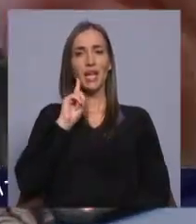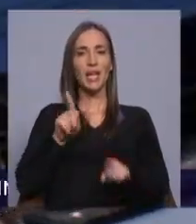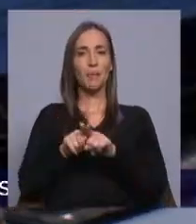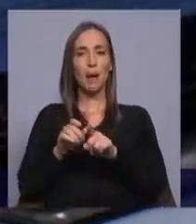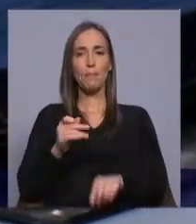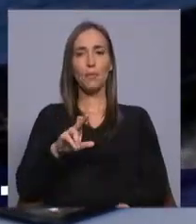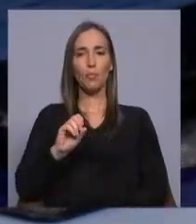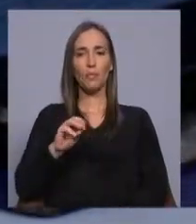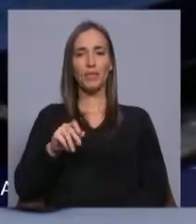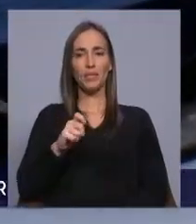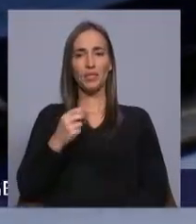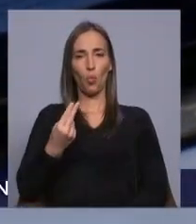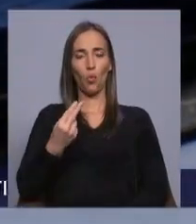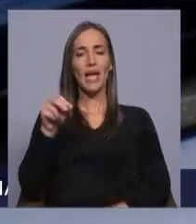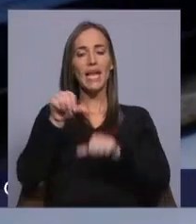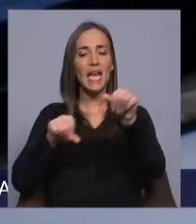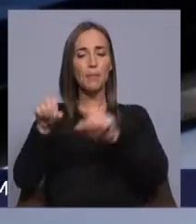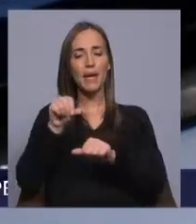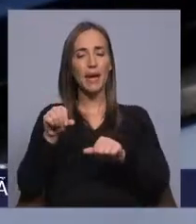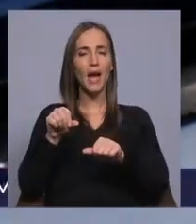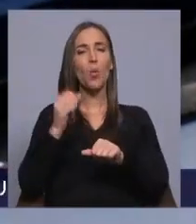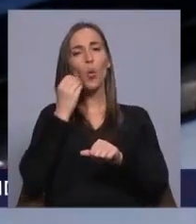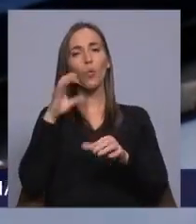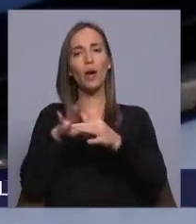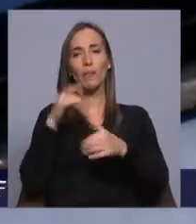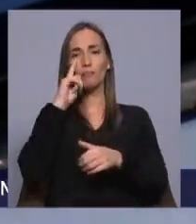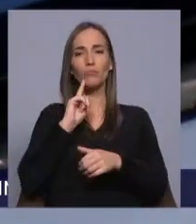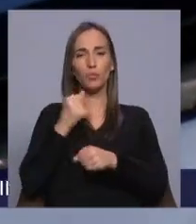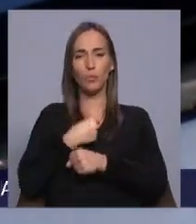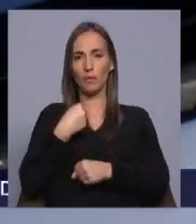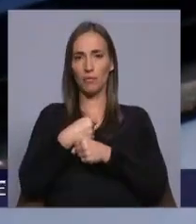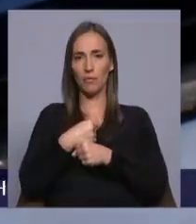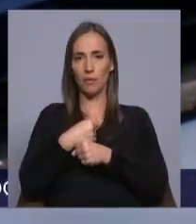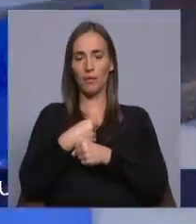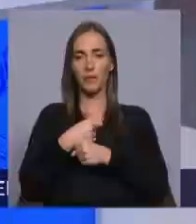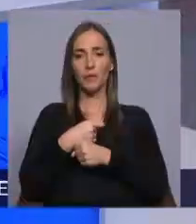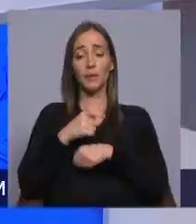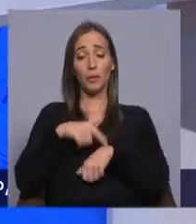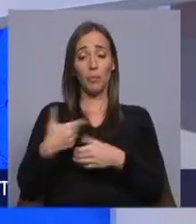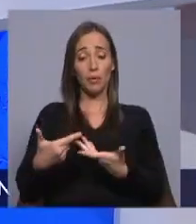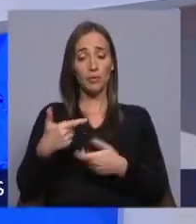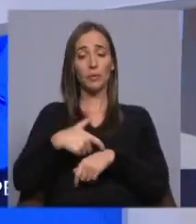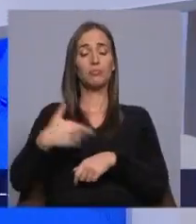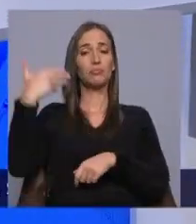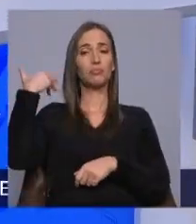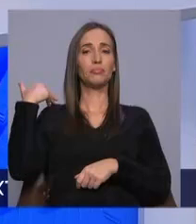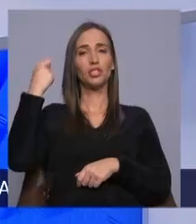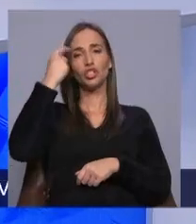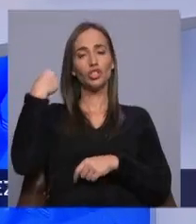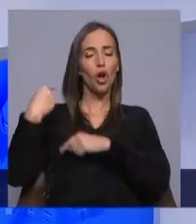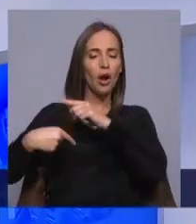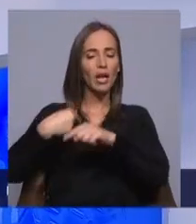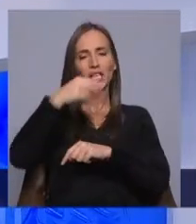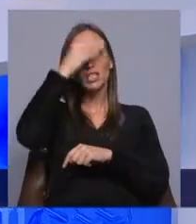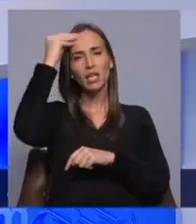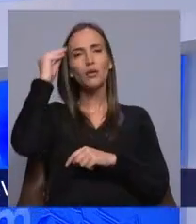feminino, como é que as químicas notáveis do nosso tempo e de tempo mais recuado foram esquecidas pela história e porque é que elas são